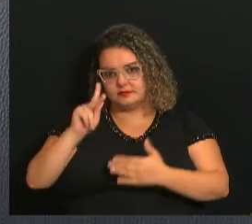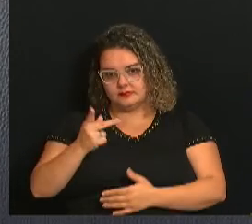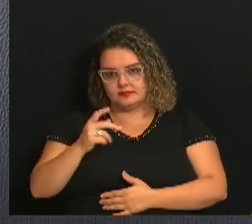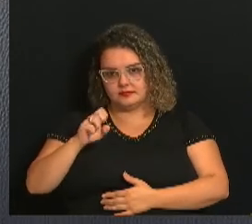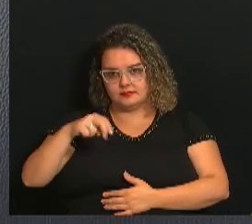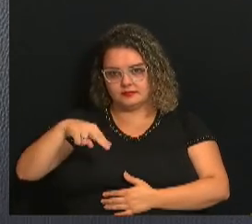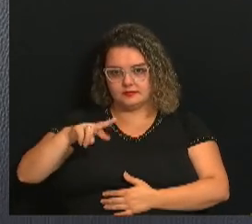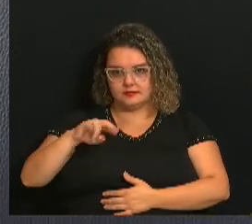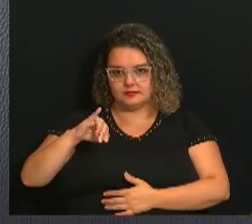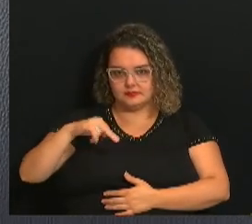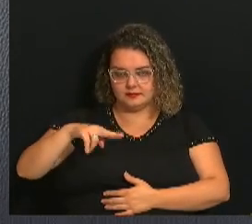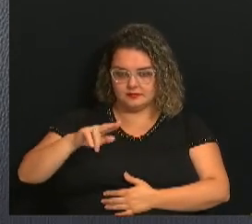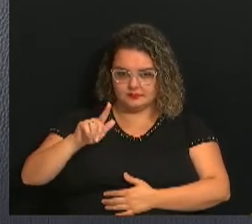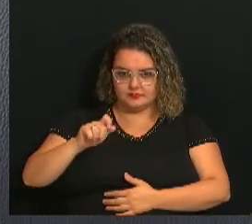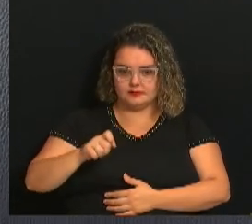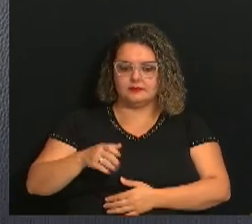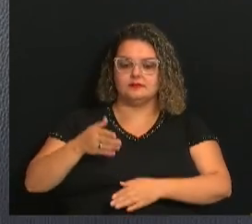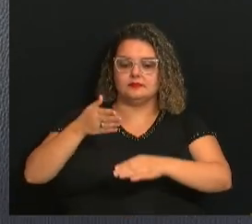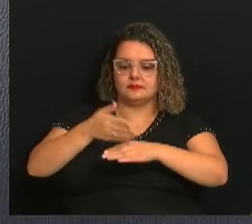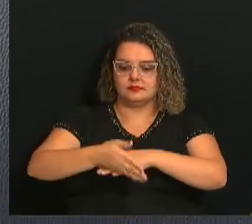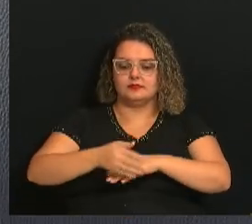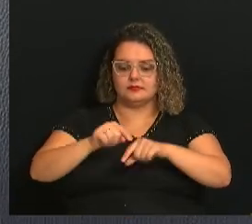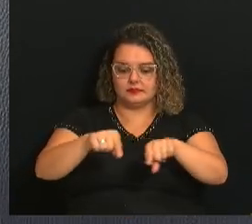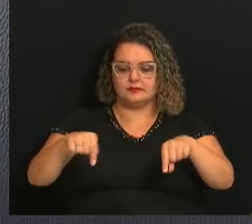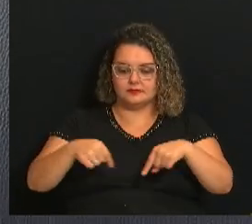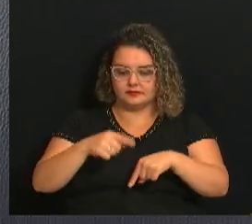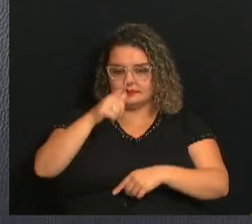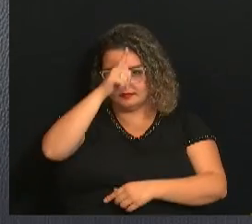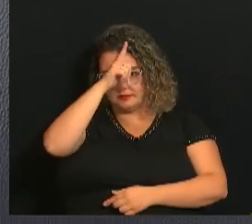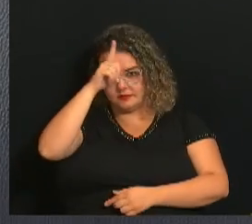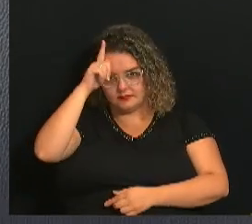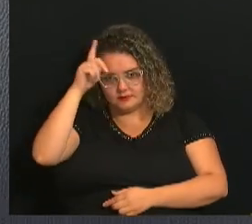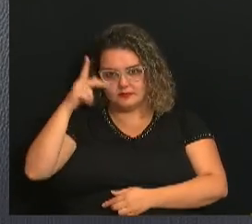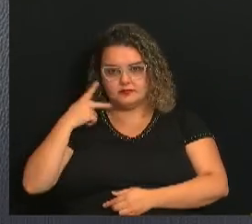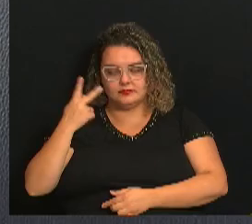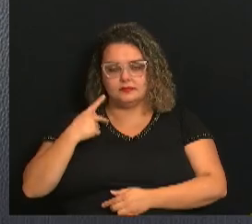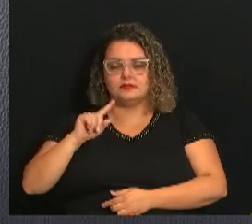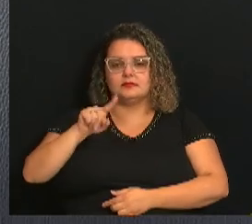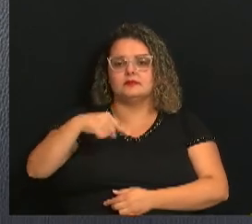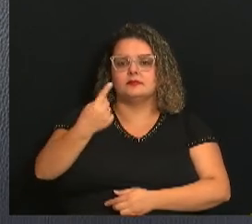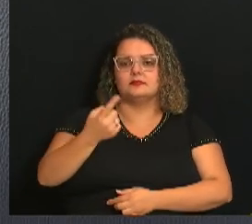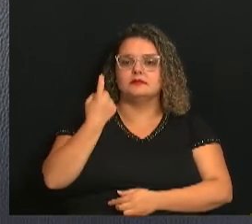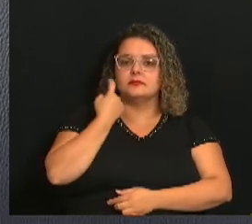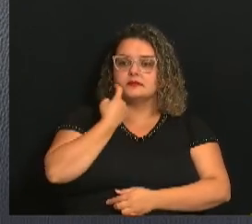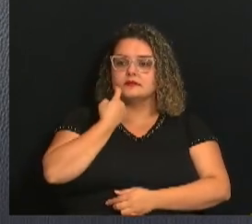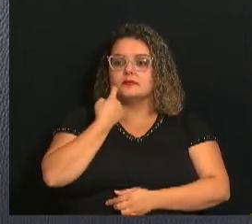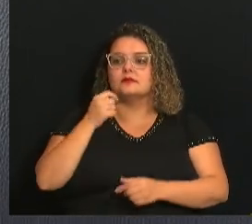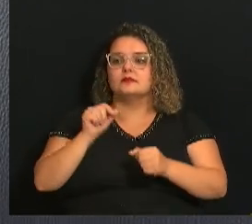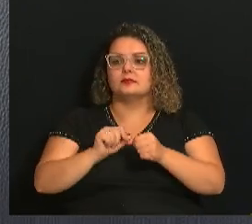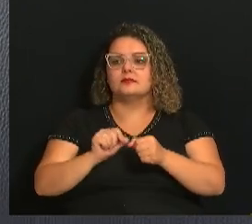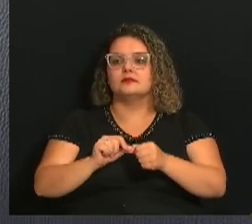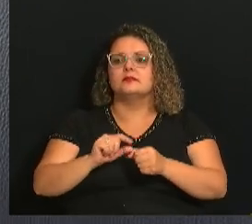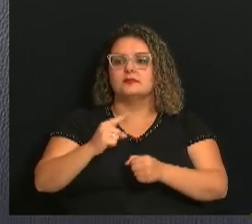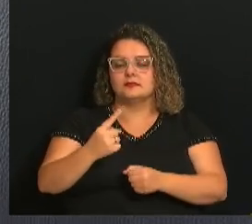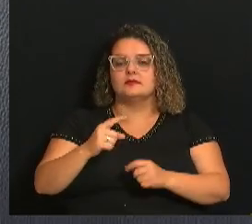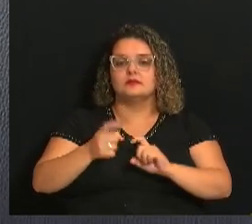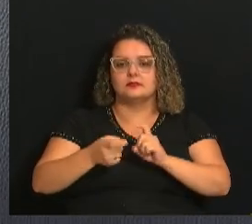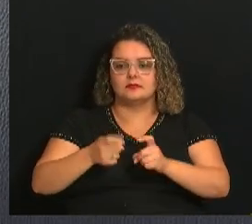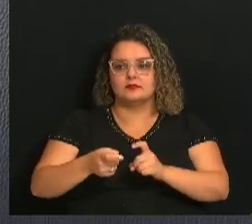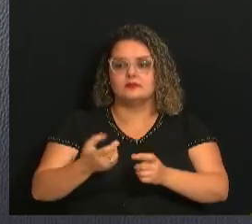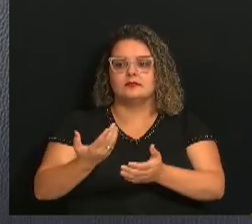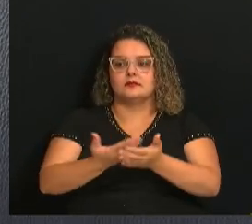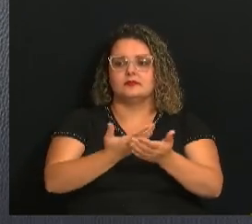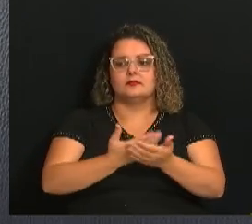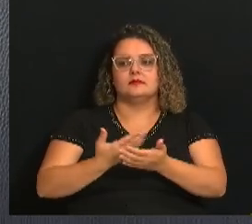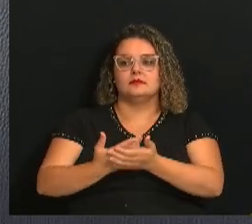Gustavo Peta, que participou aqui conosco, dizer que na próxima sexta-feira a gente vai fazer mais uma reunião da Comissão de Estudos também,